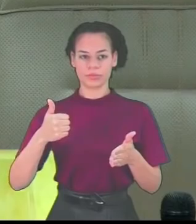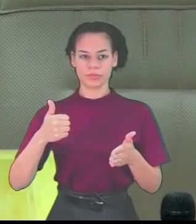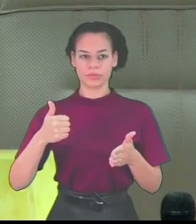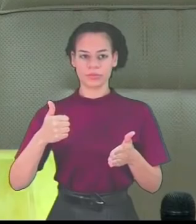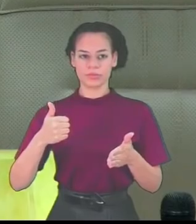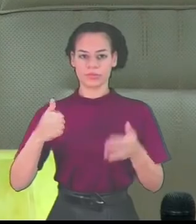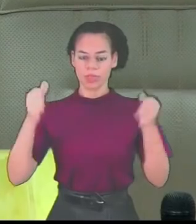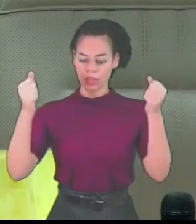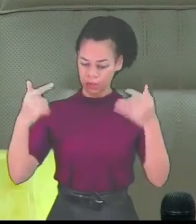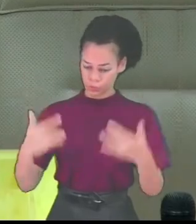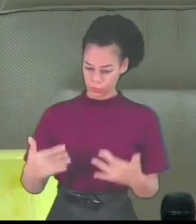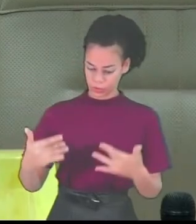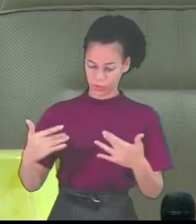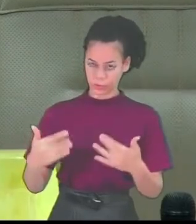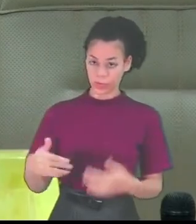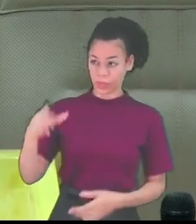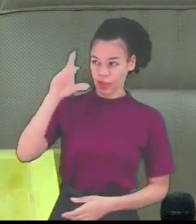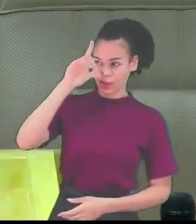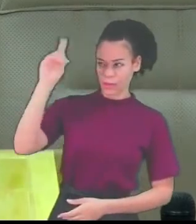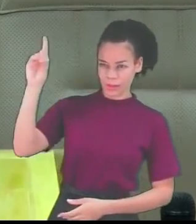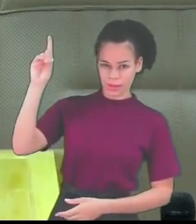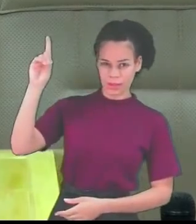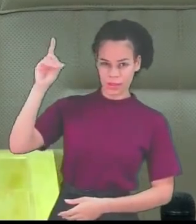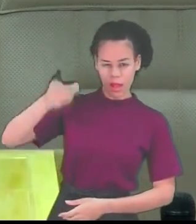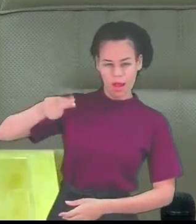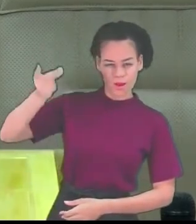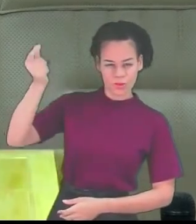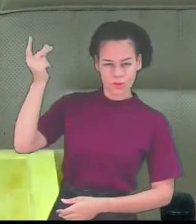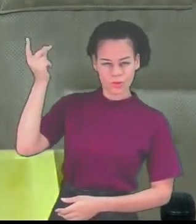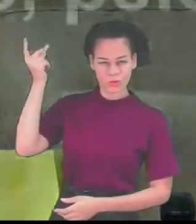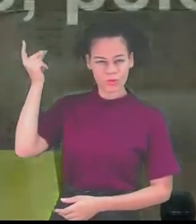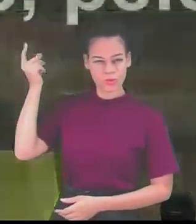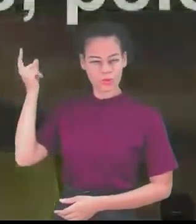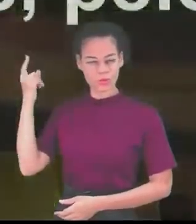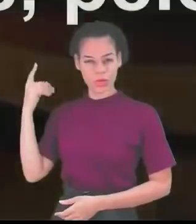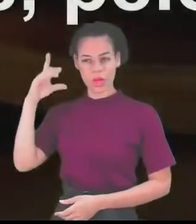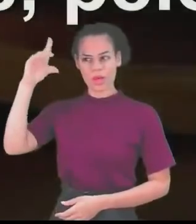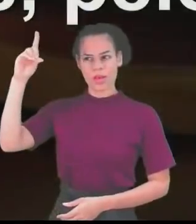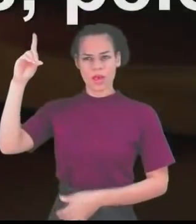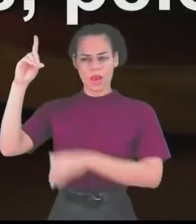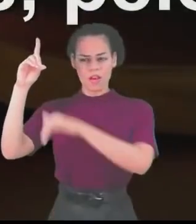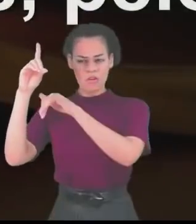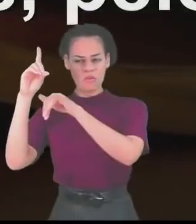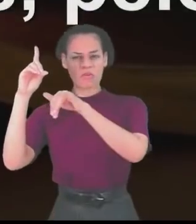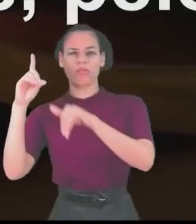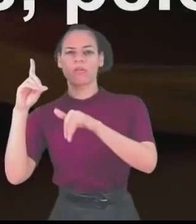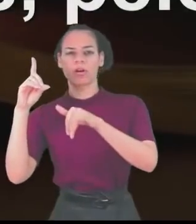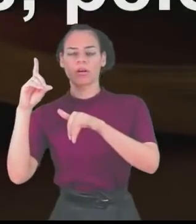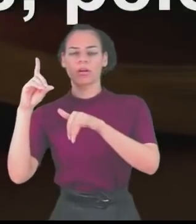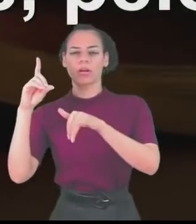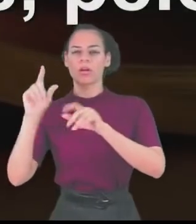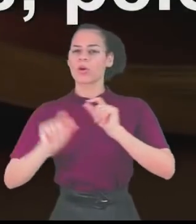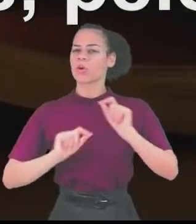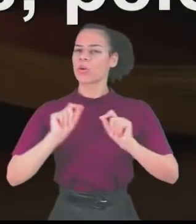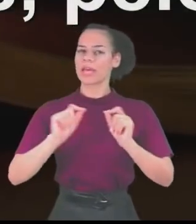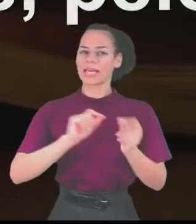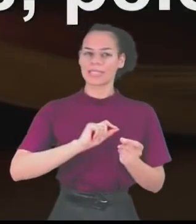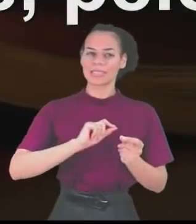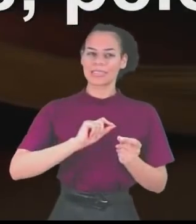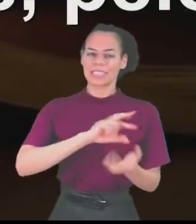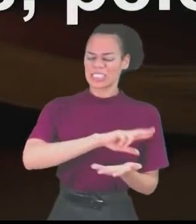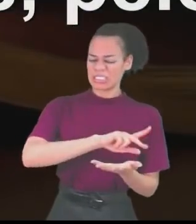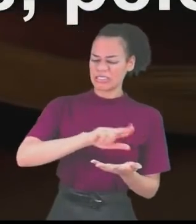o e havendo Deus antigamente o falado de que de muitas vezes